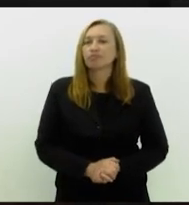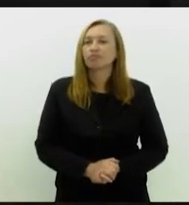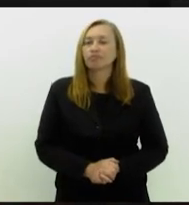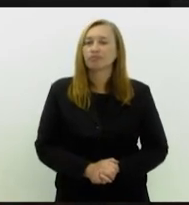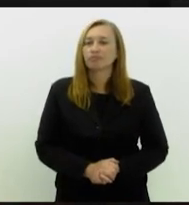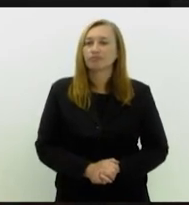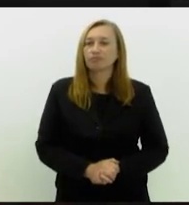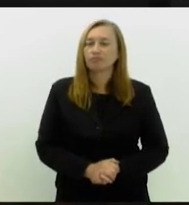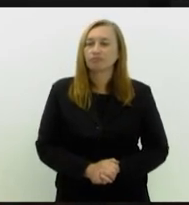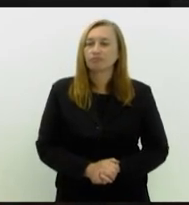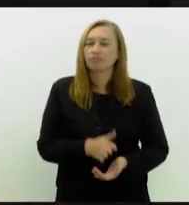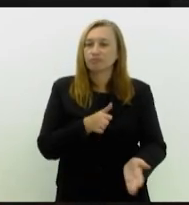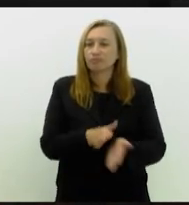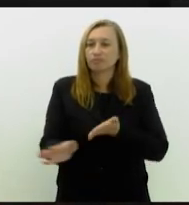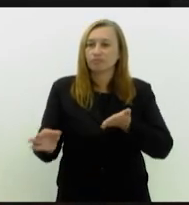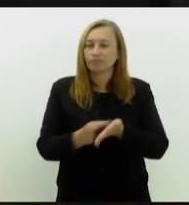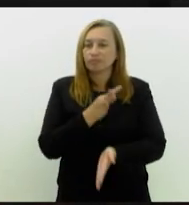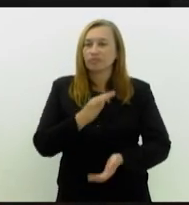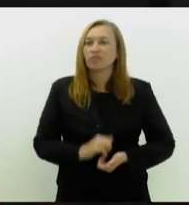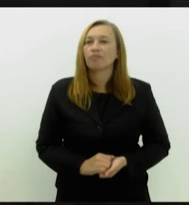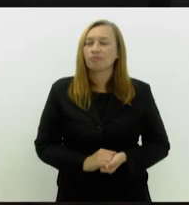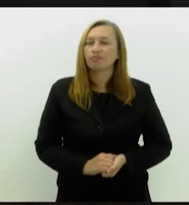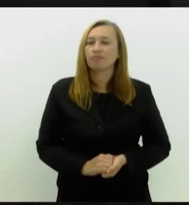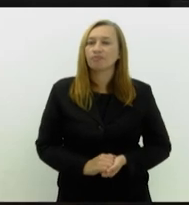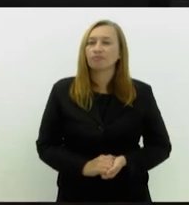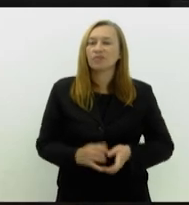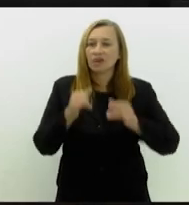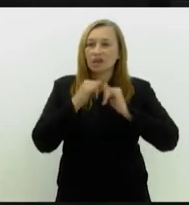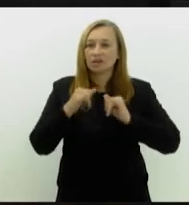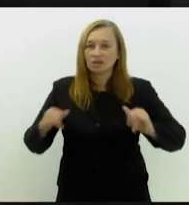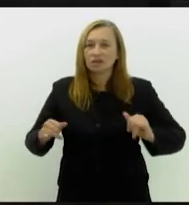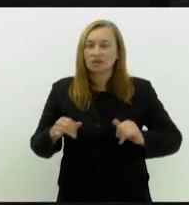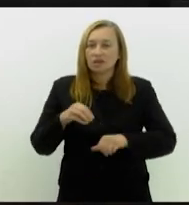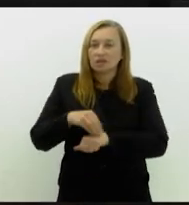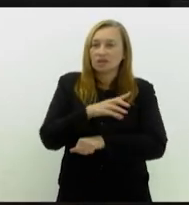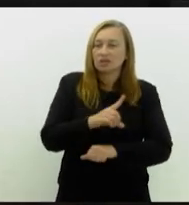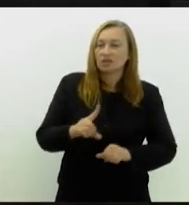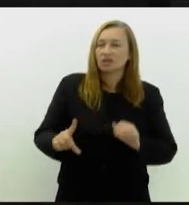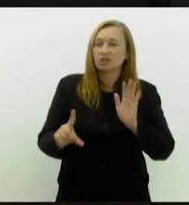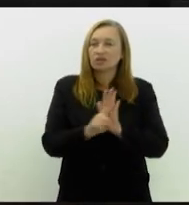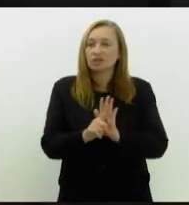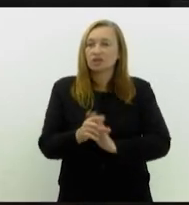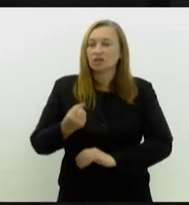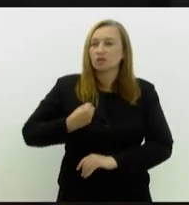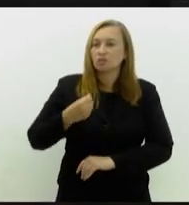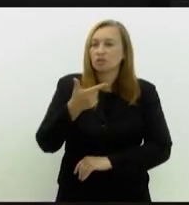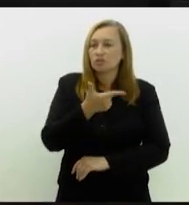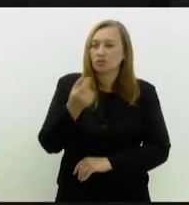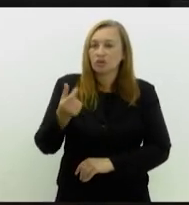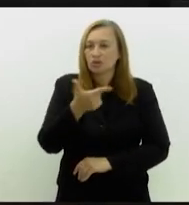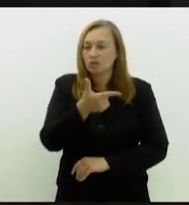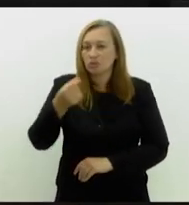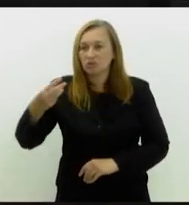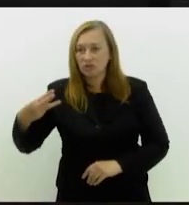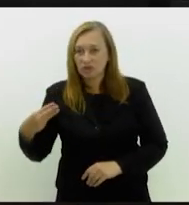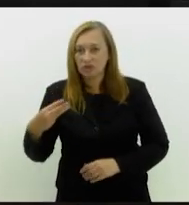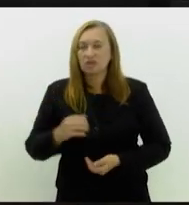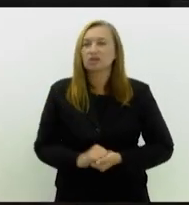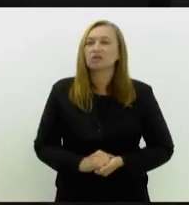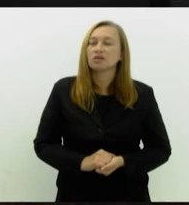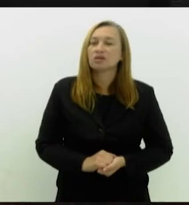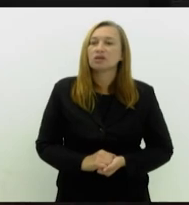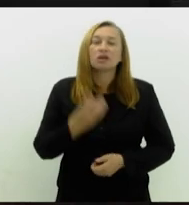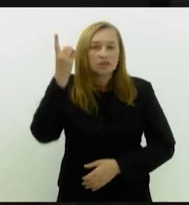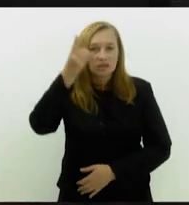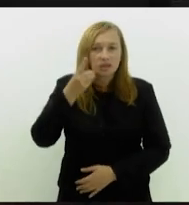aprovado vai a promulgação anuncio indicação Legislativa número 20 de 2023 de